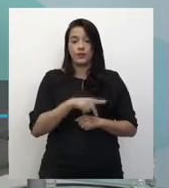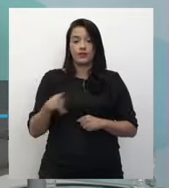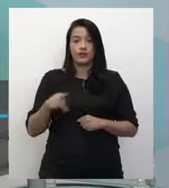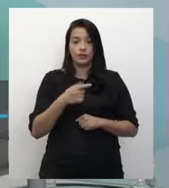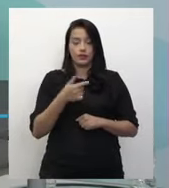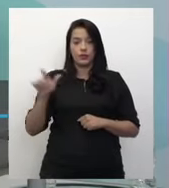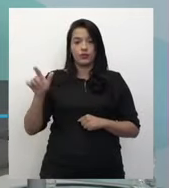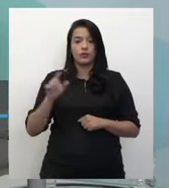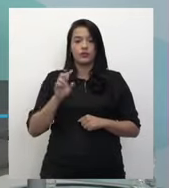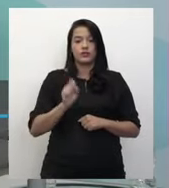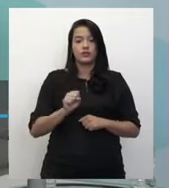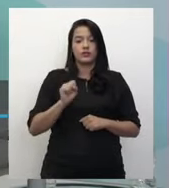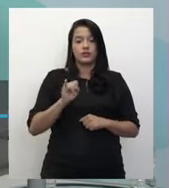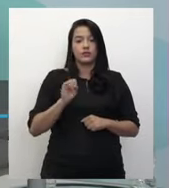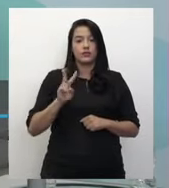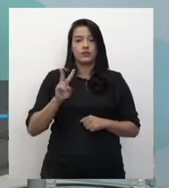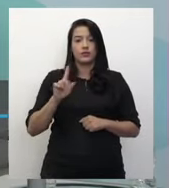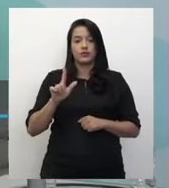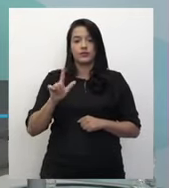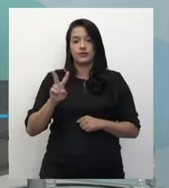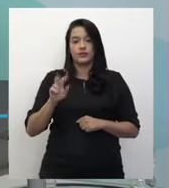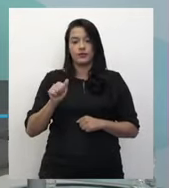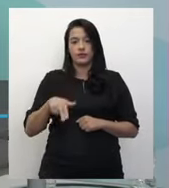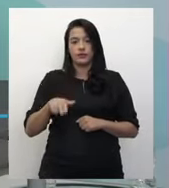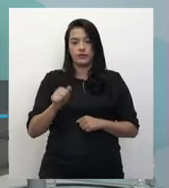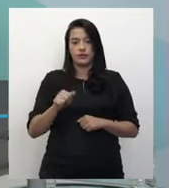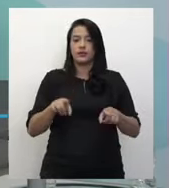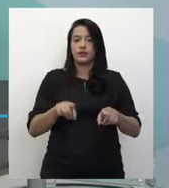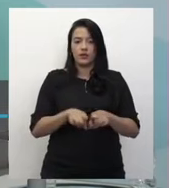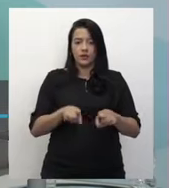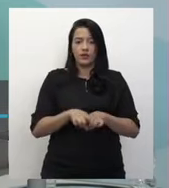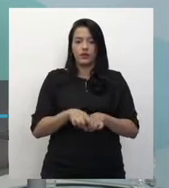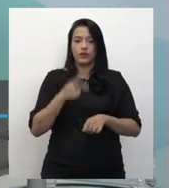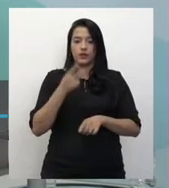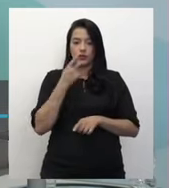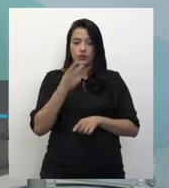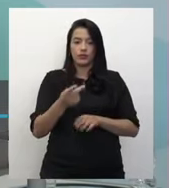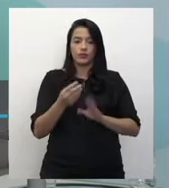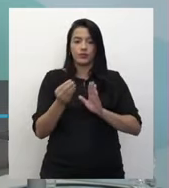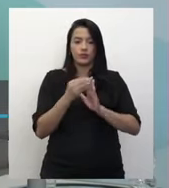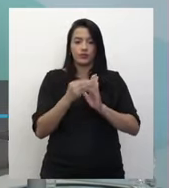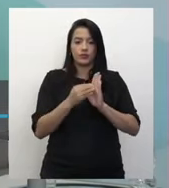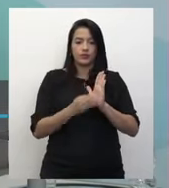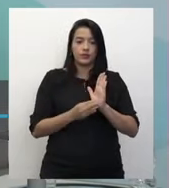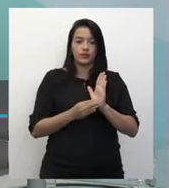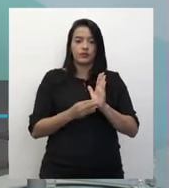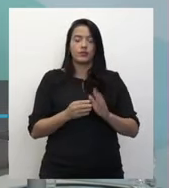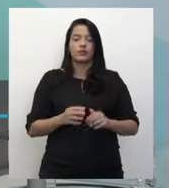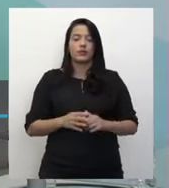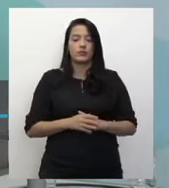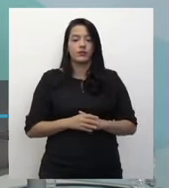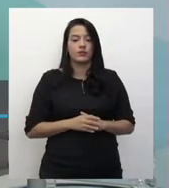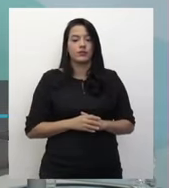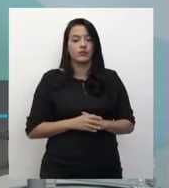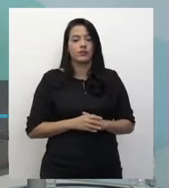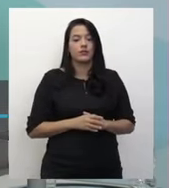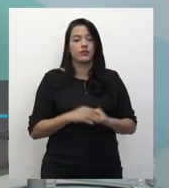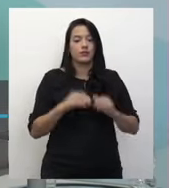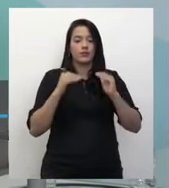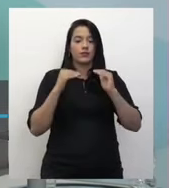também colocou da ararinhas, só que não sei se elas estão colocando. Estão deixando na ordem, é